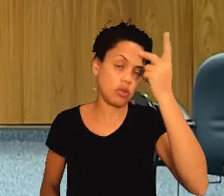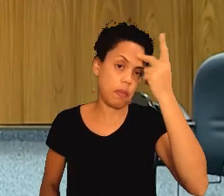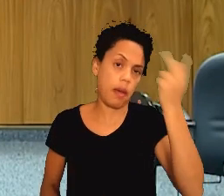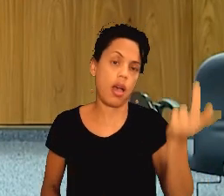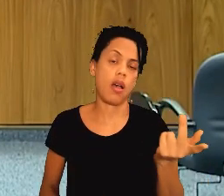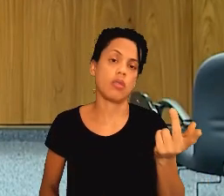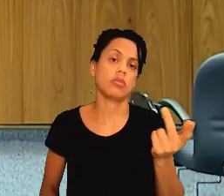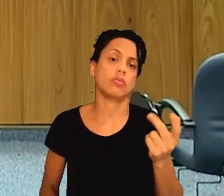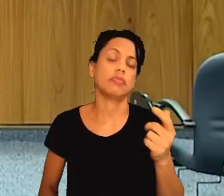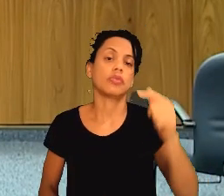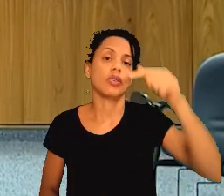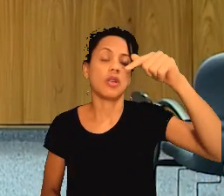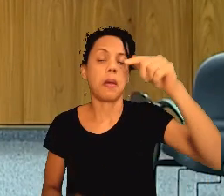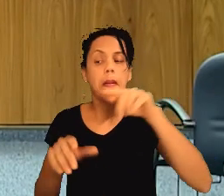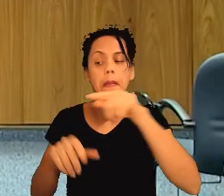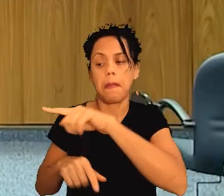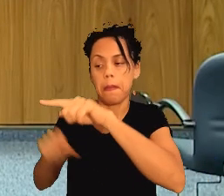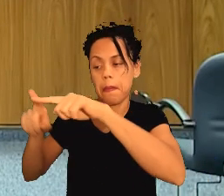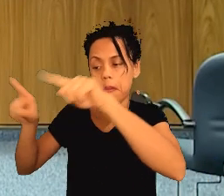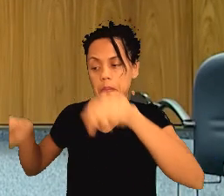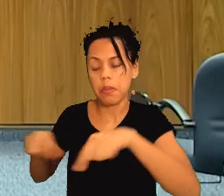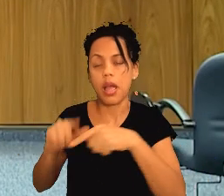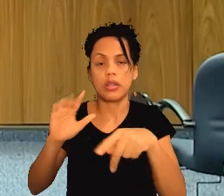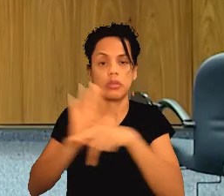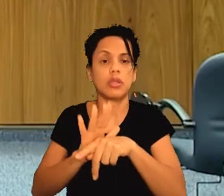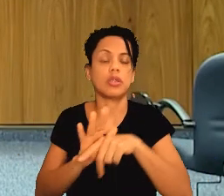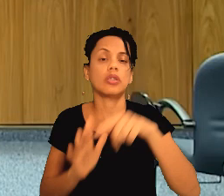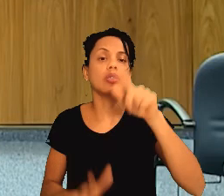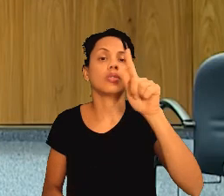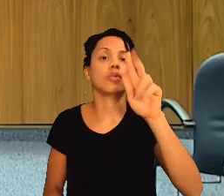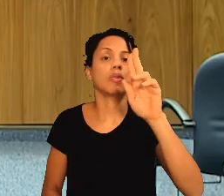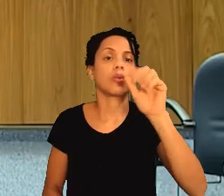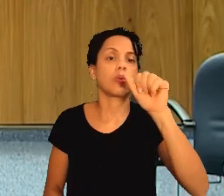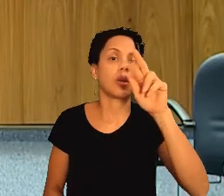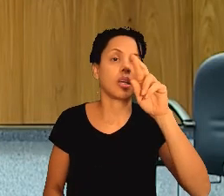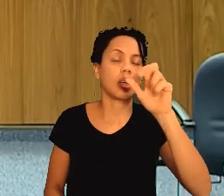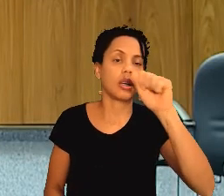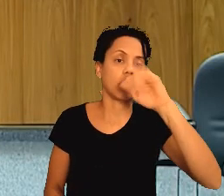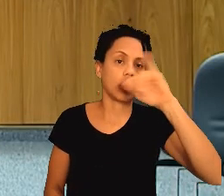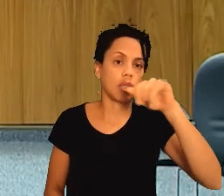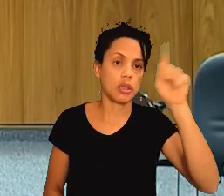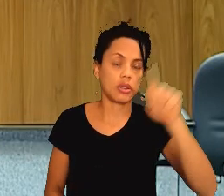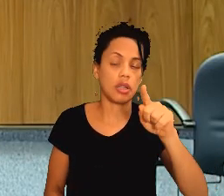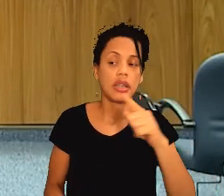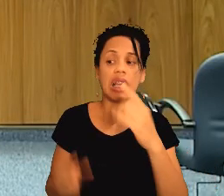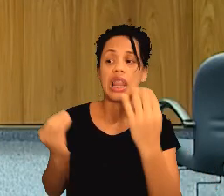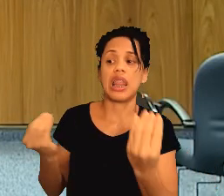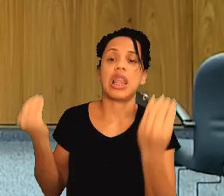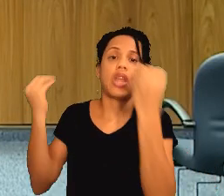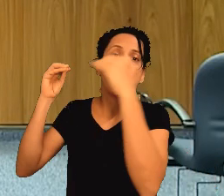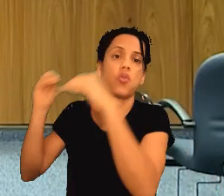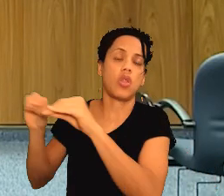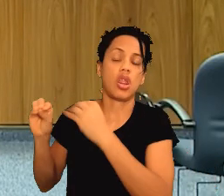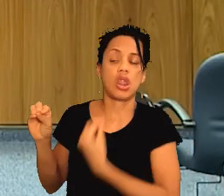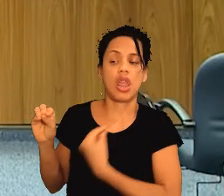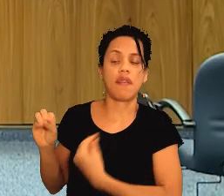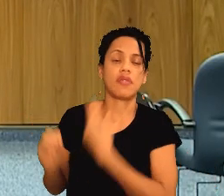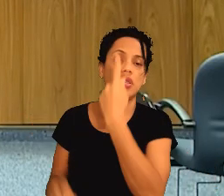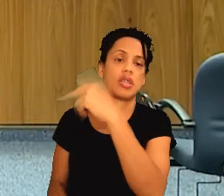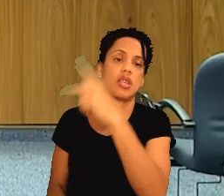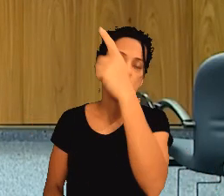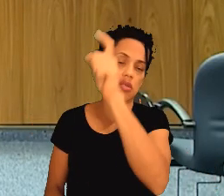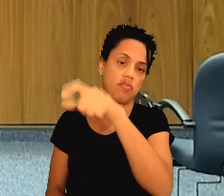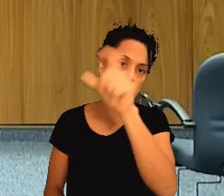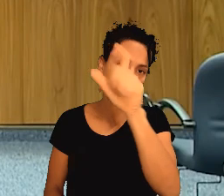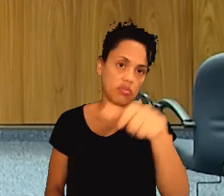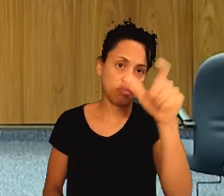Jaraguá é bastante recente, vocês devem ter ouvido falar, na verdade, ela recoloca essas violações na vida dessas pessoas,